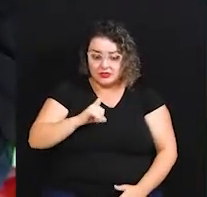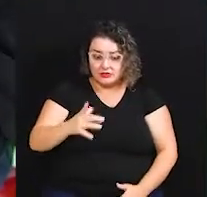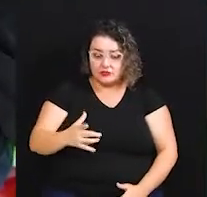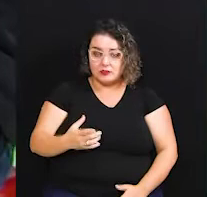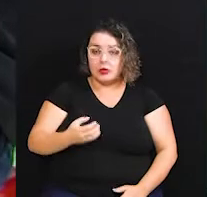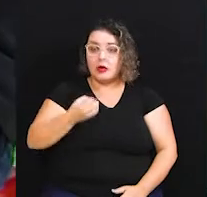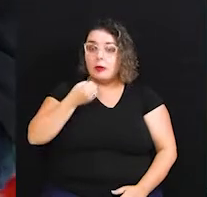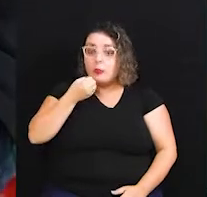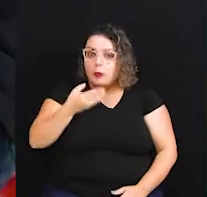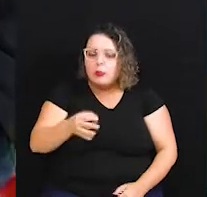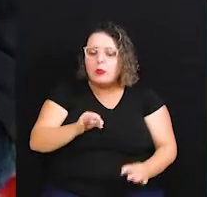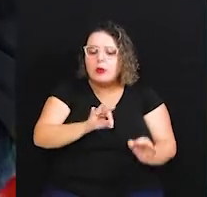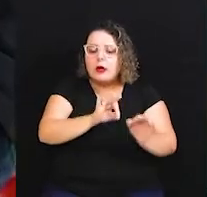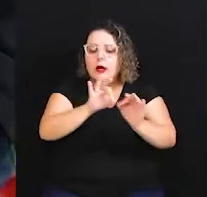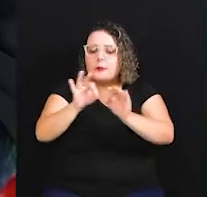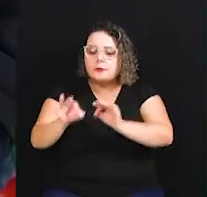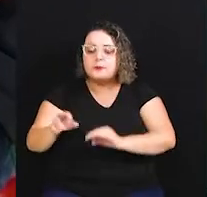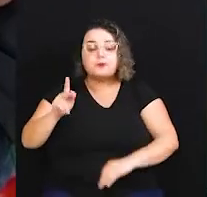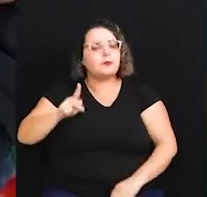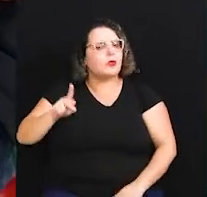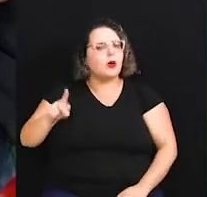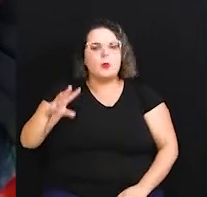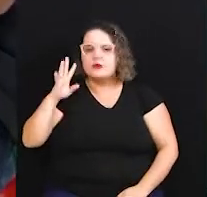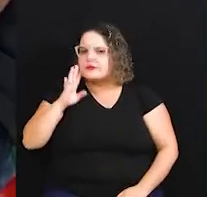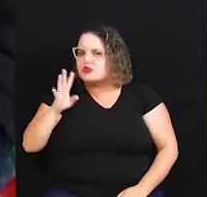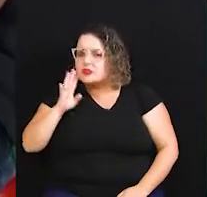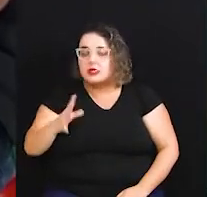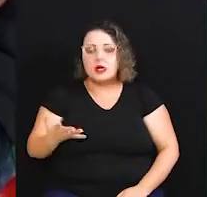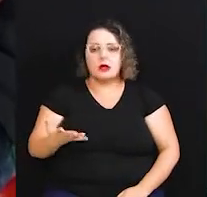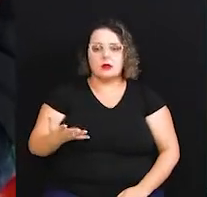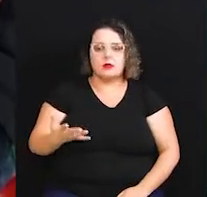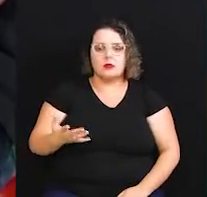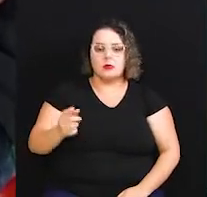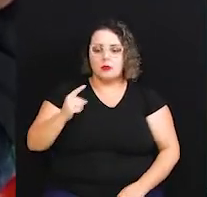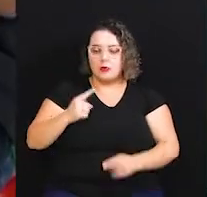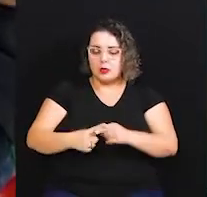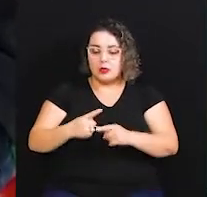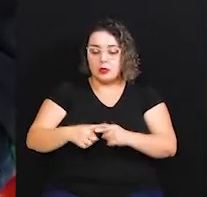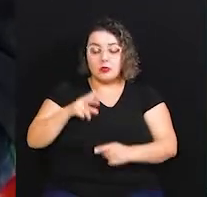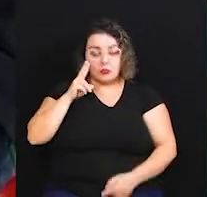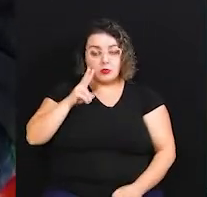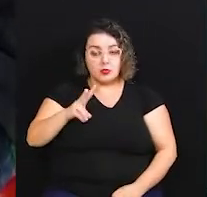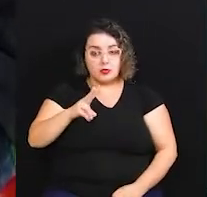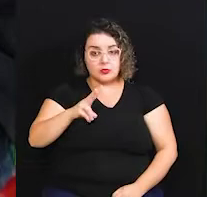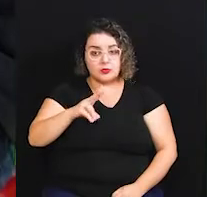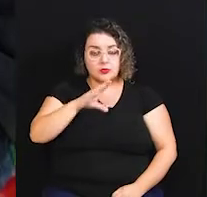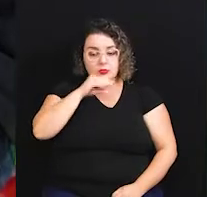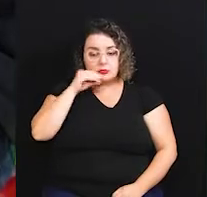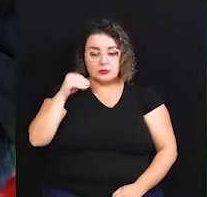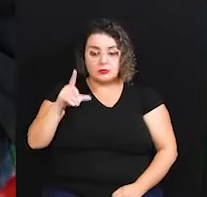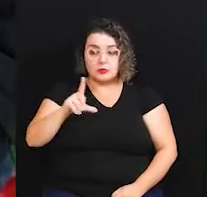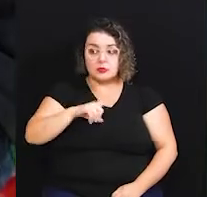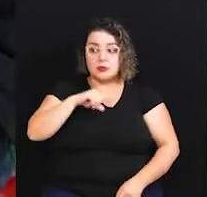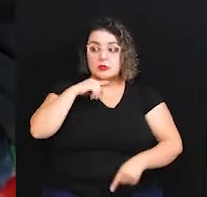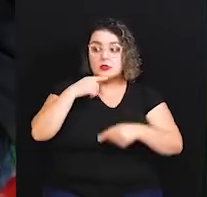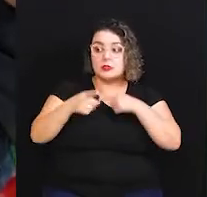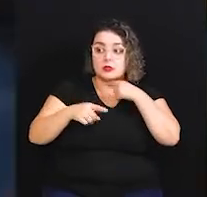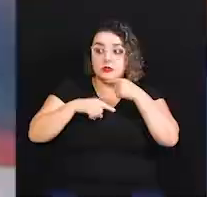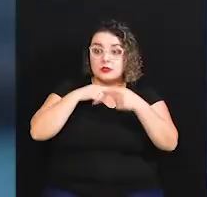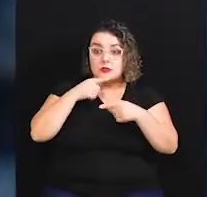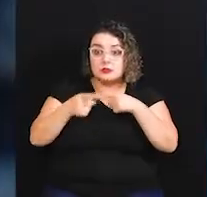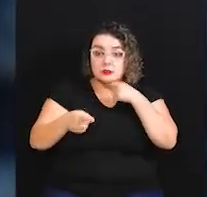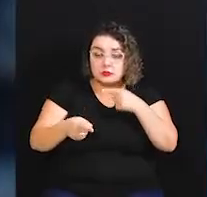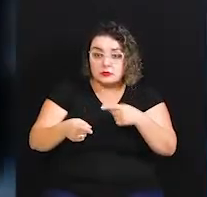tiver um bom acompanhamento, se você tem um professor bacana, né? Porque o que acontece, que eu vejo com os adolescentes, eles têm